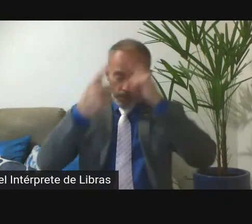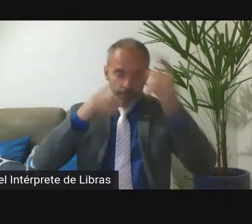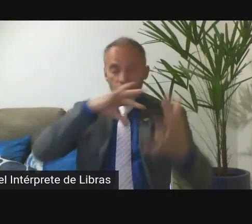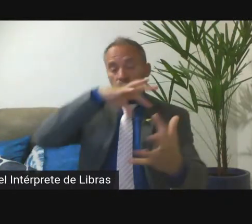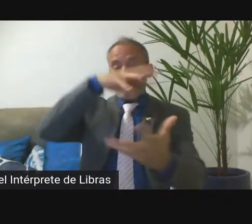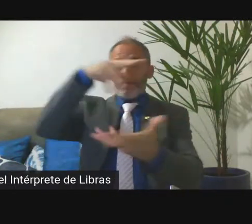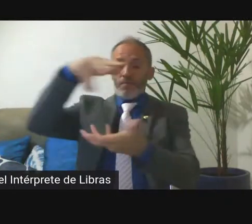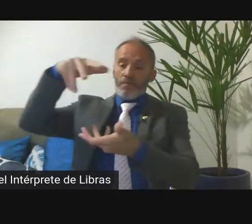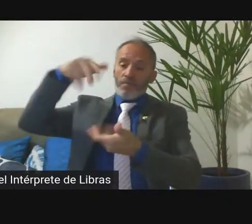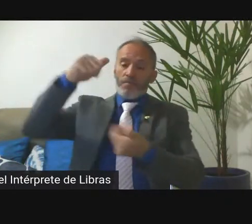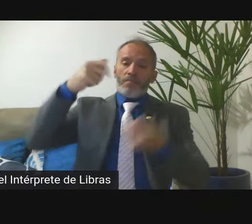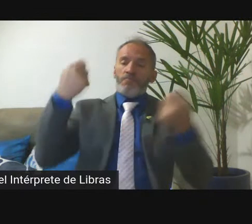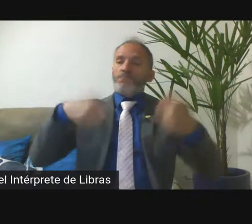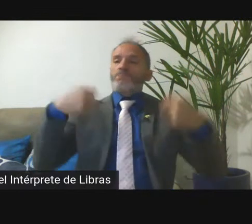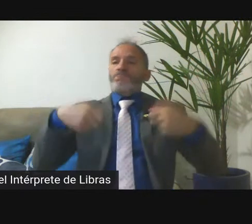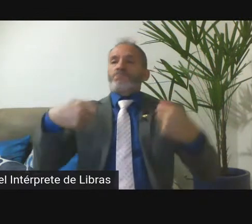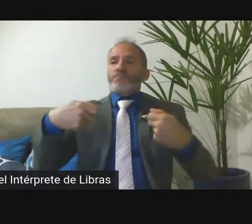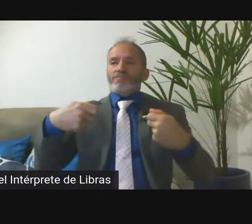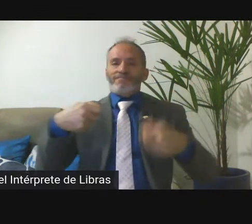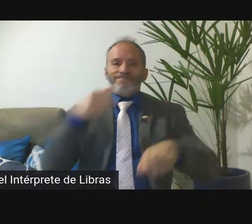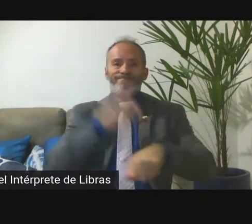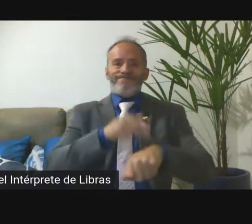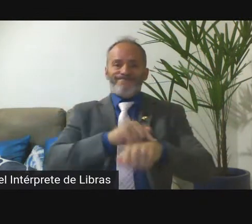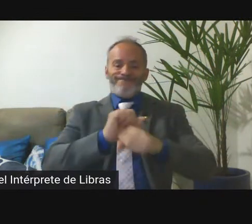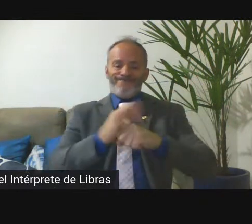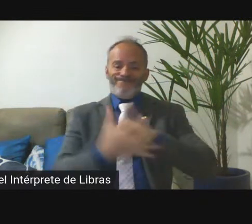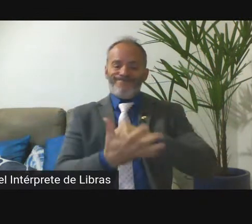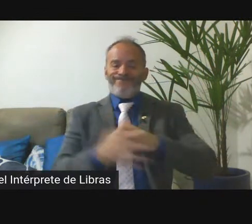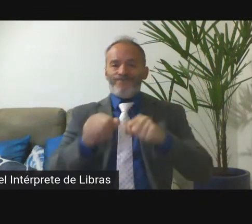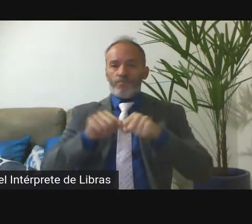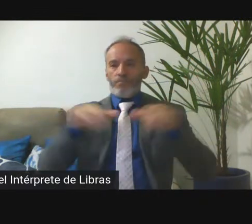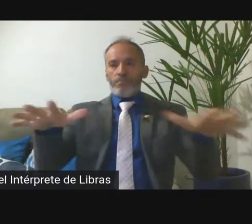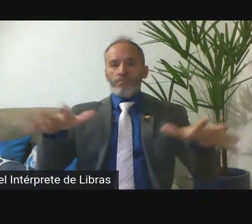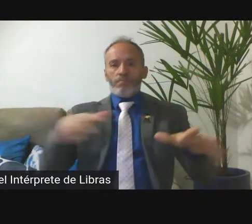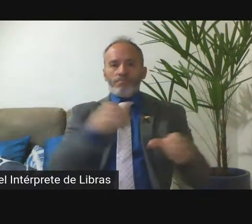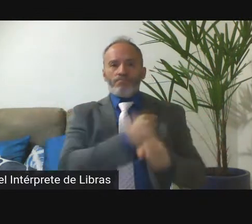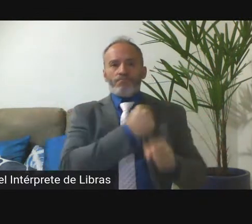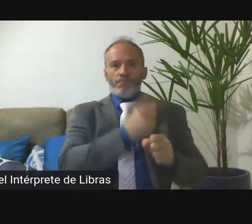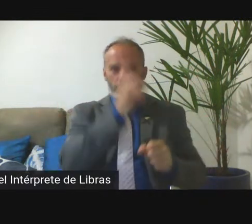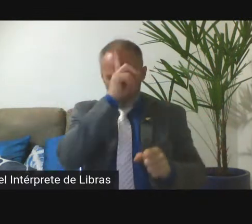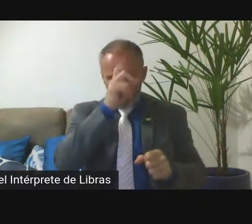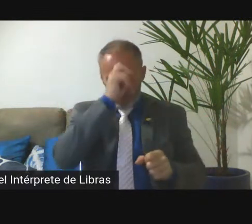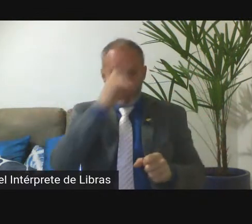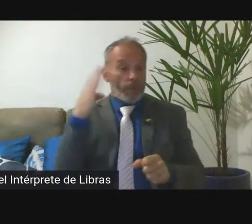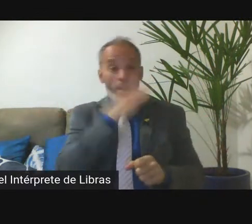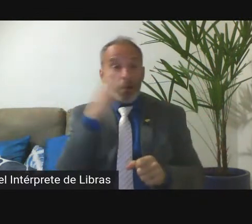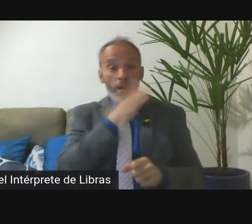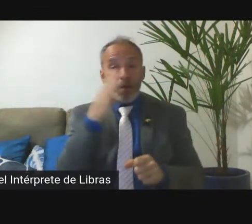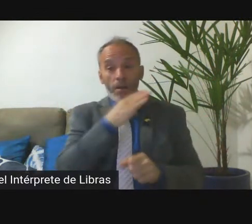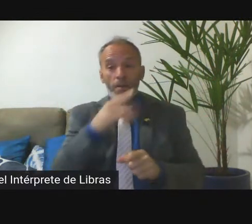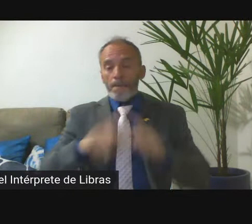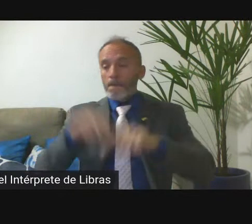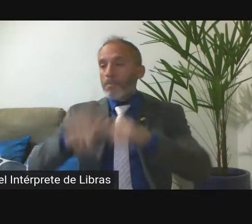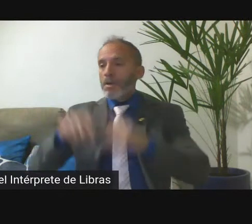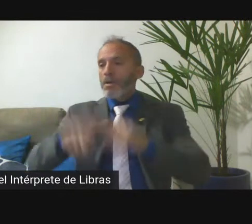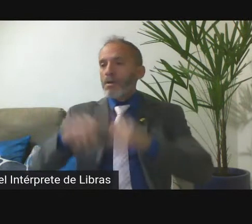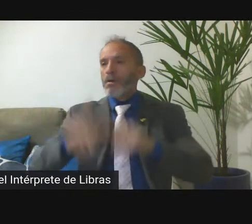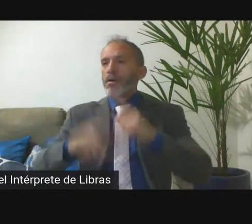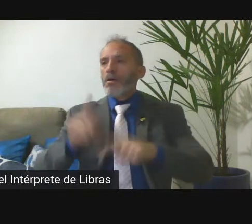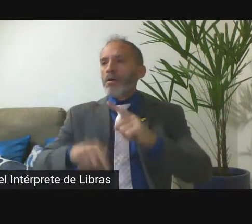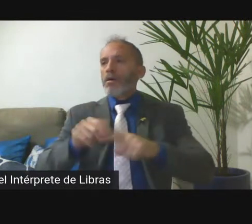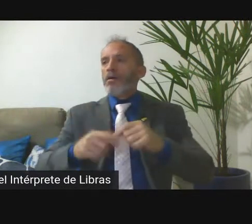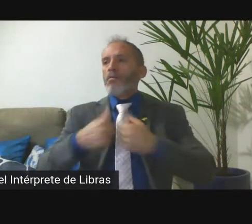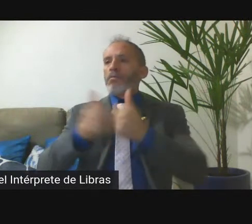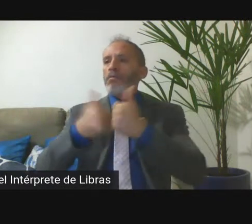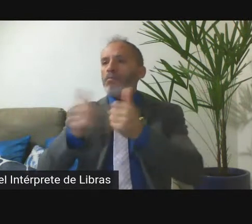como temos precisado disso nesses tempos de pandemia. Construção de hospitais em tempo recorde, equipamentos para fabricação e transporte